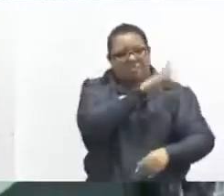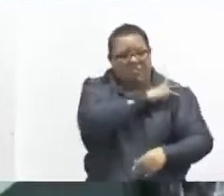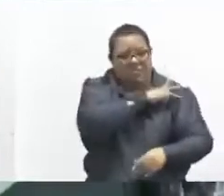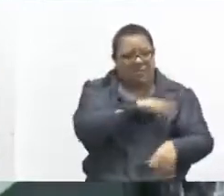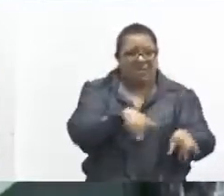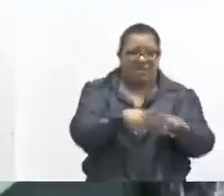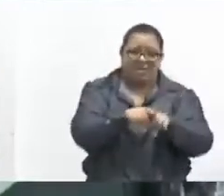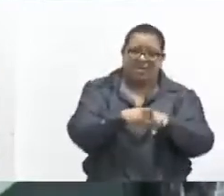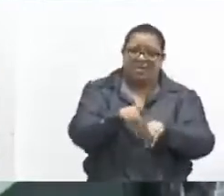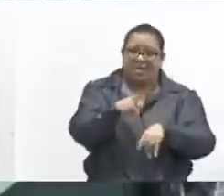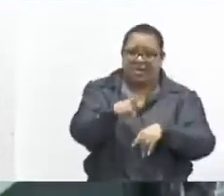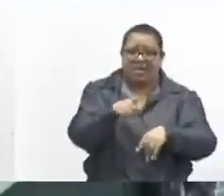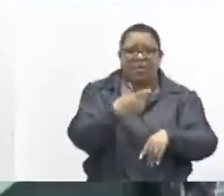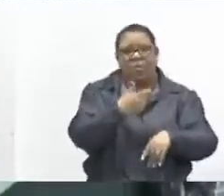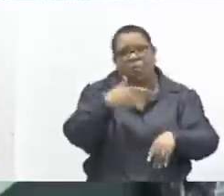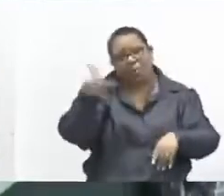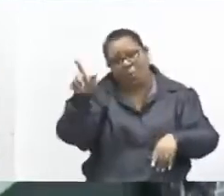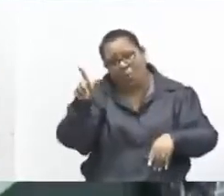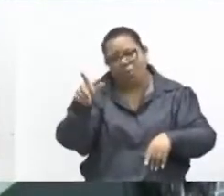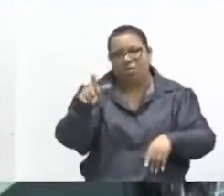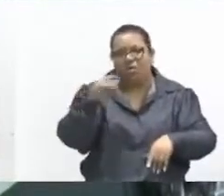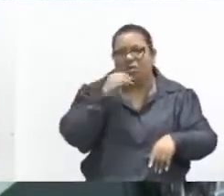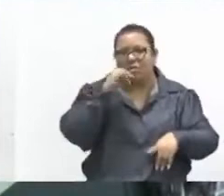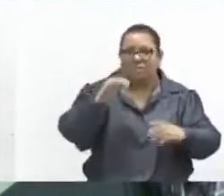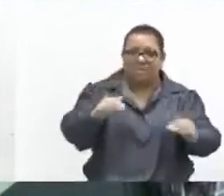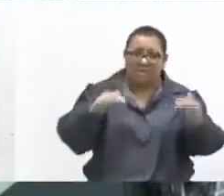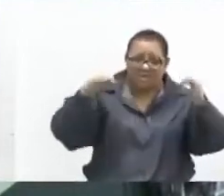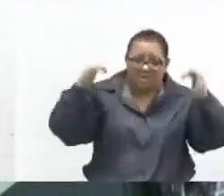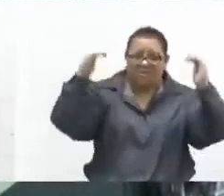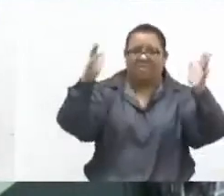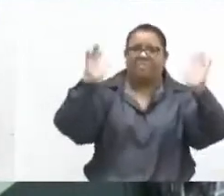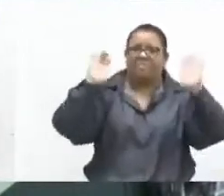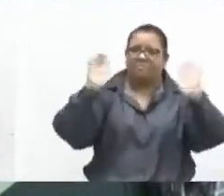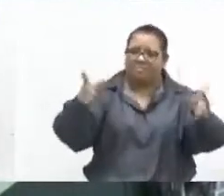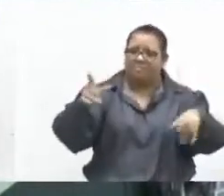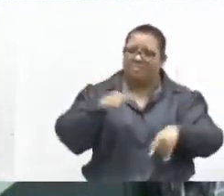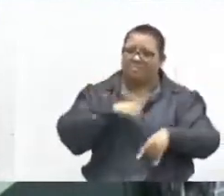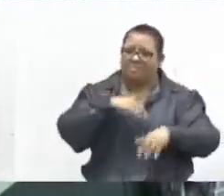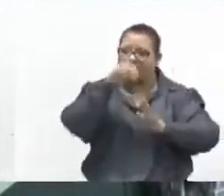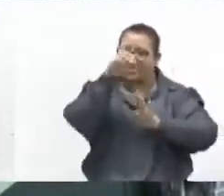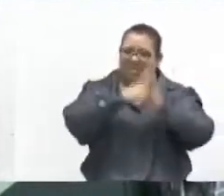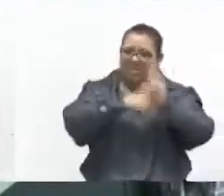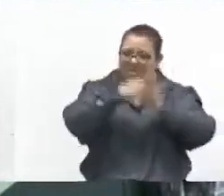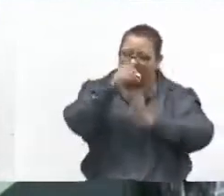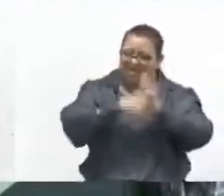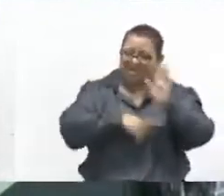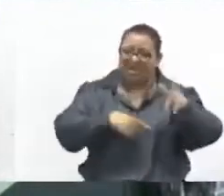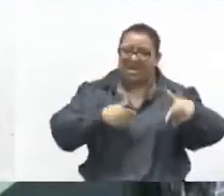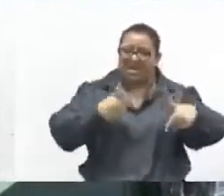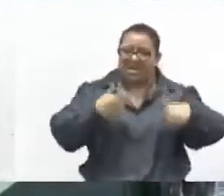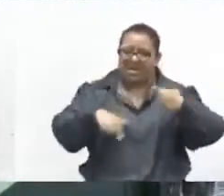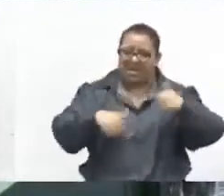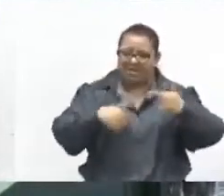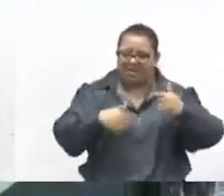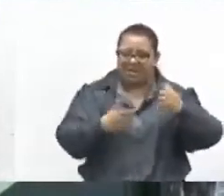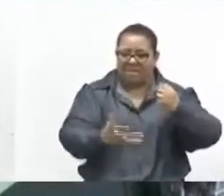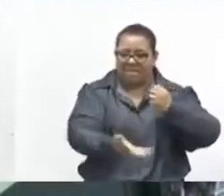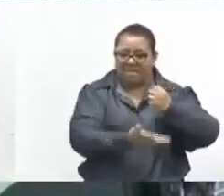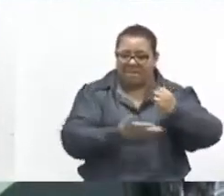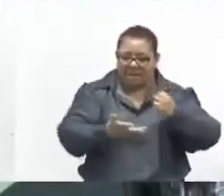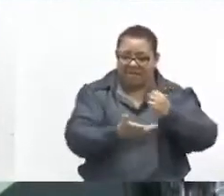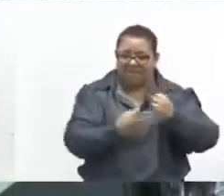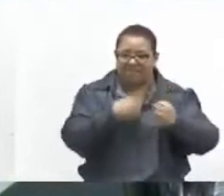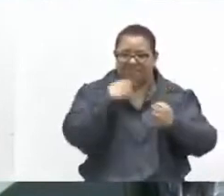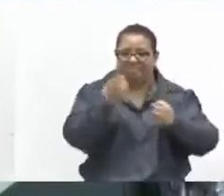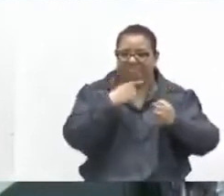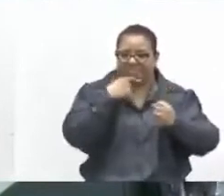outras situações, porque ali no ensino superior você já tem o direito a poder trabalhar, já na rede básica não, você depende totalmente